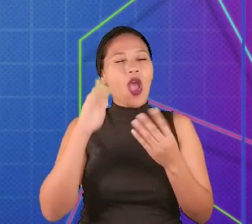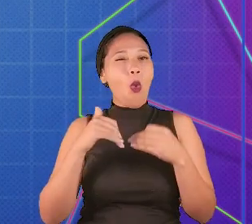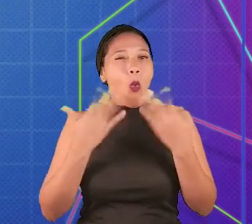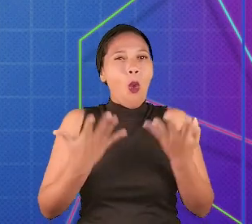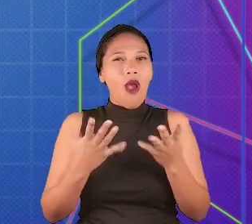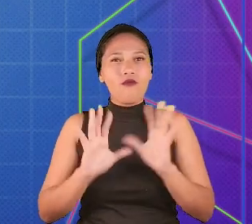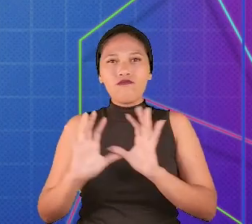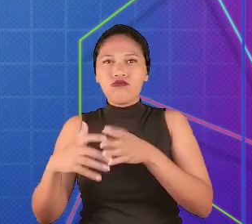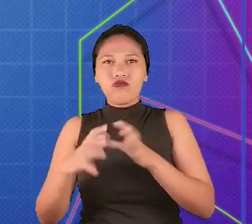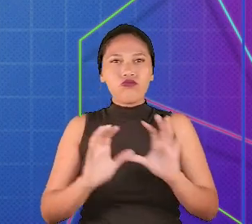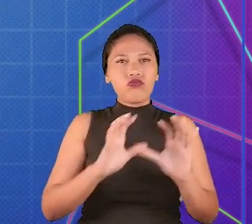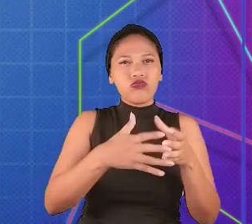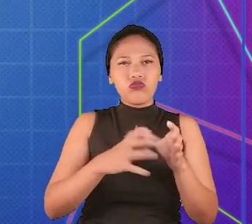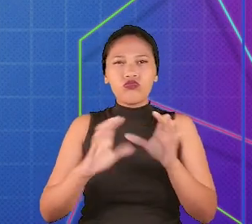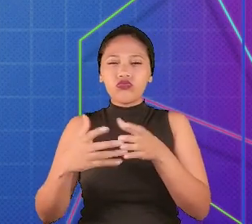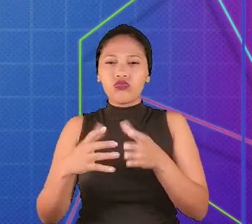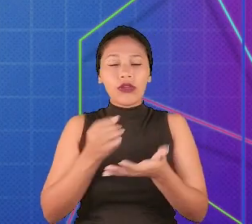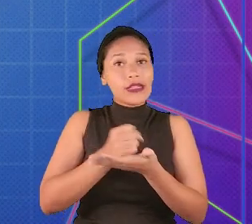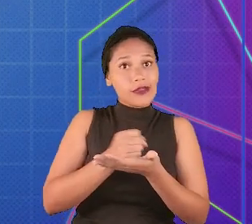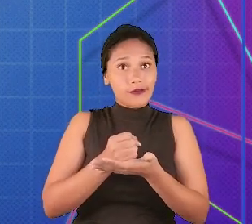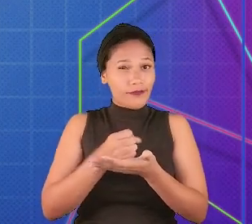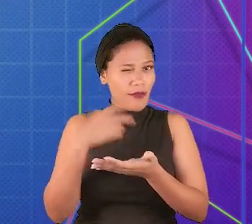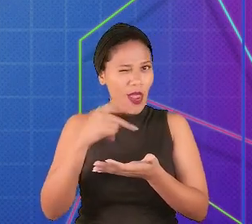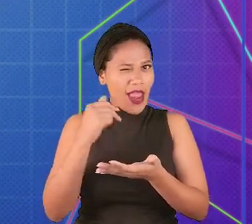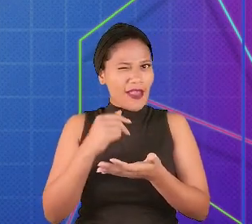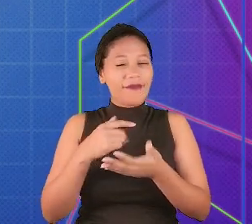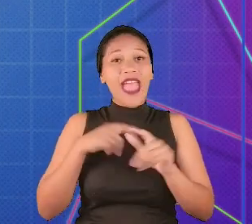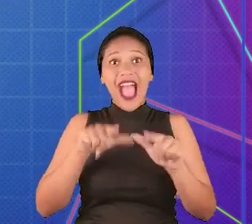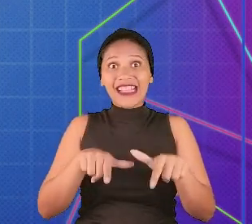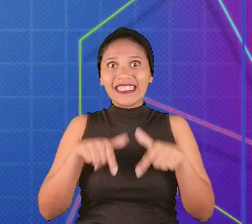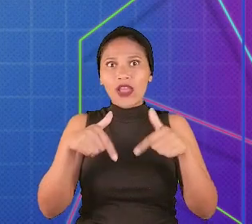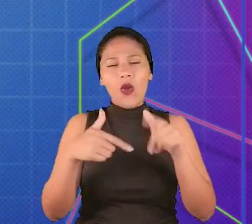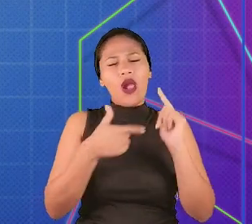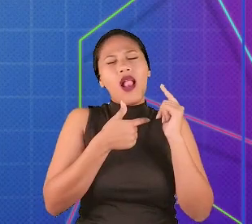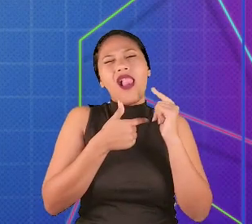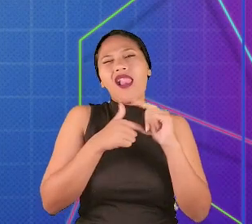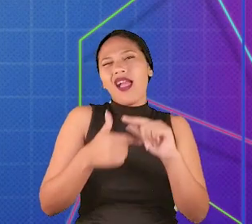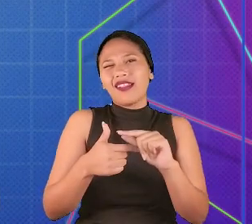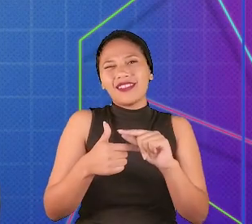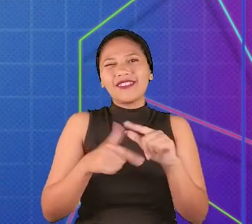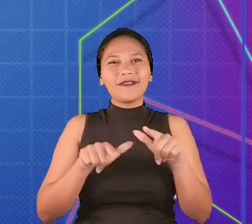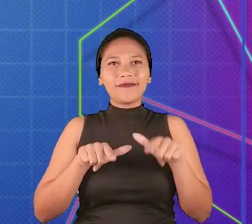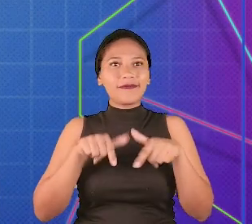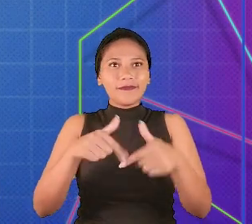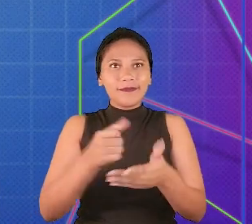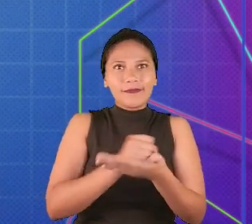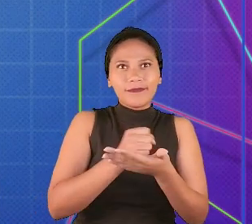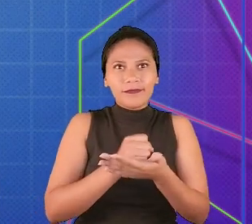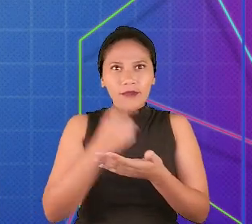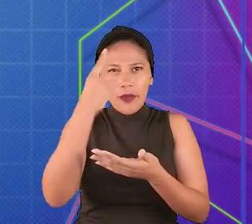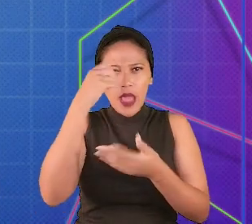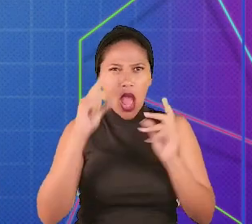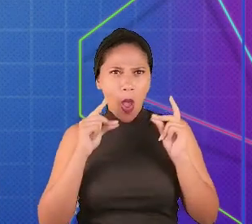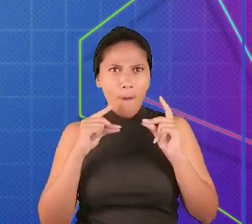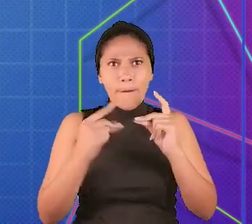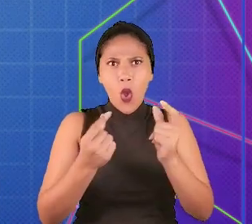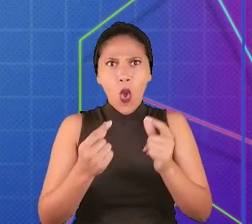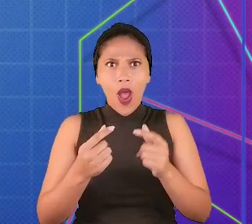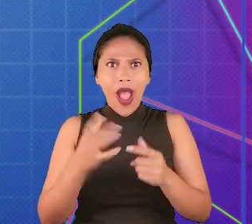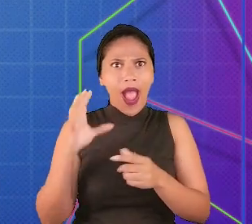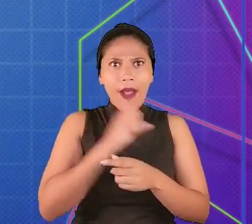quais gêneros podemos encontrar nos jogos. Bora lá? Ação. Clássicos. Os jogos de ação pedem um pensamento